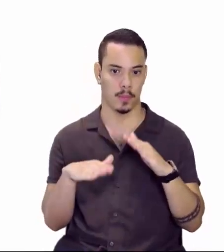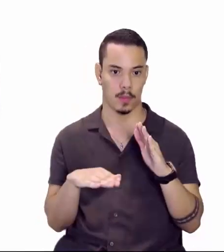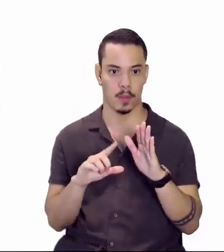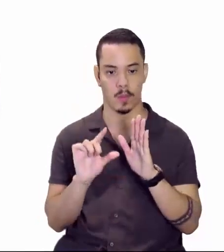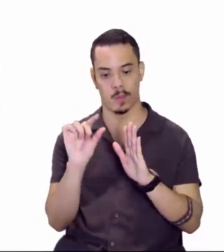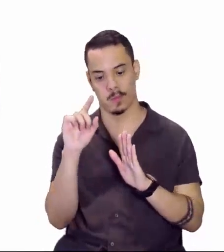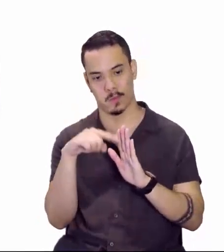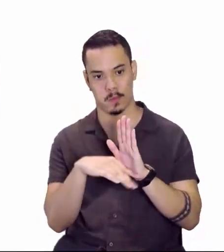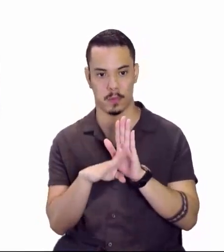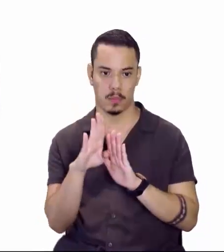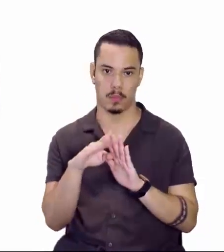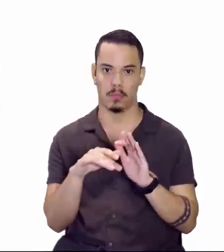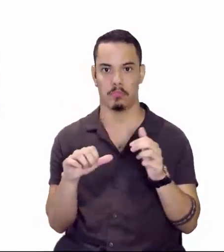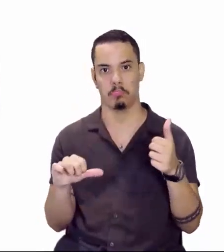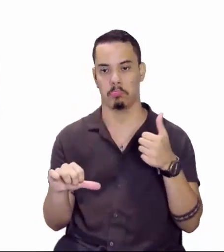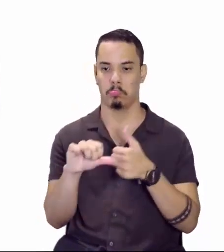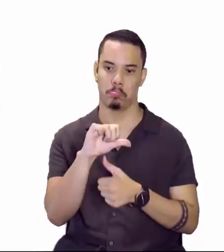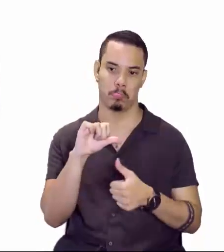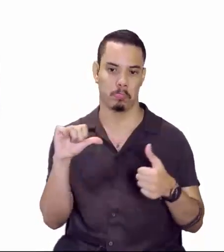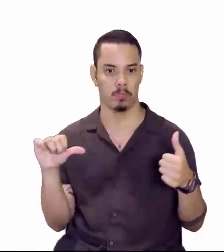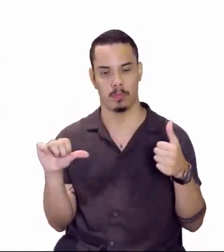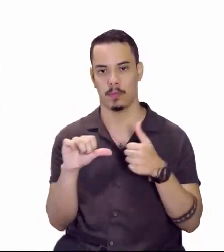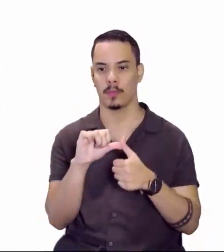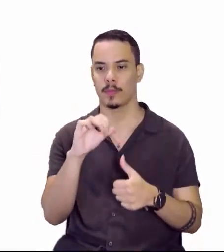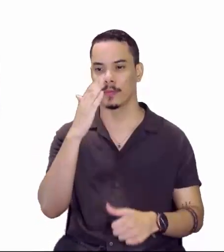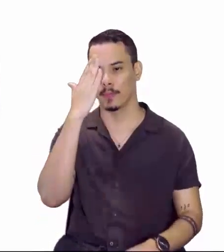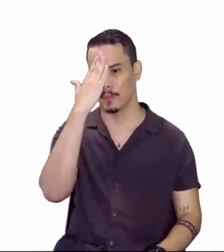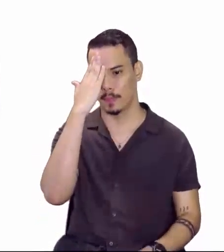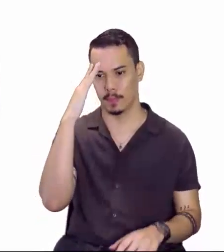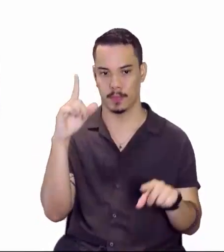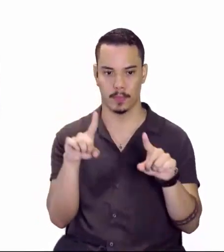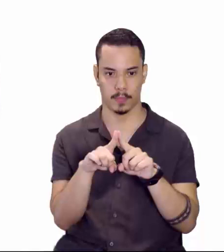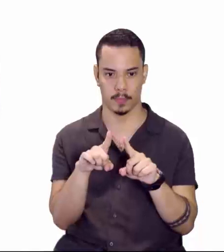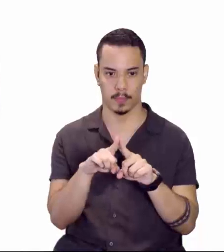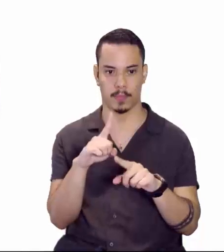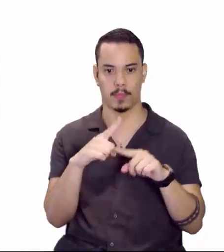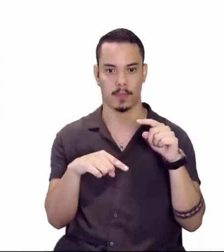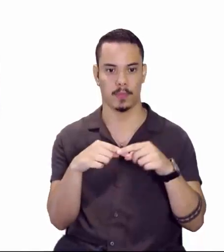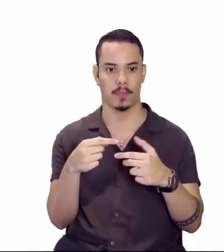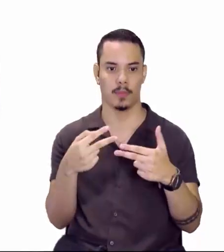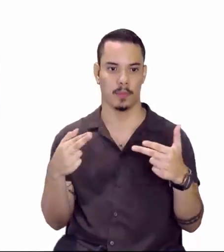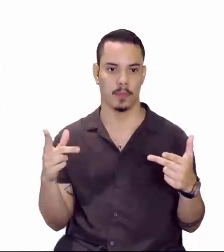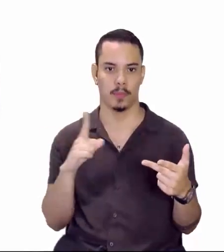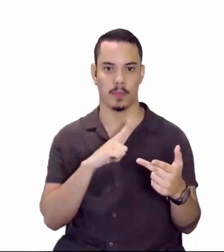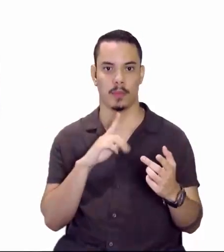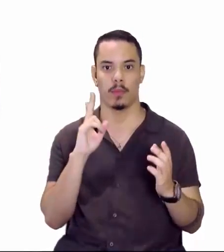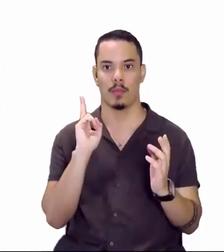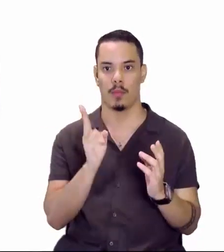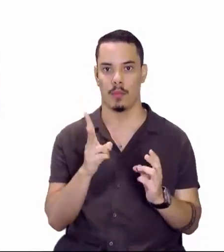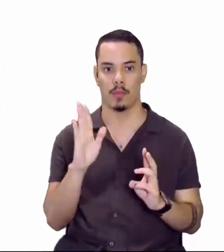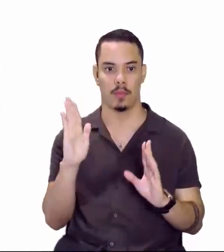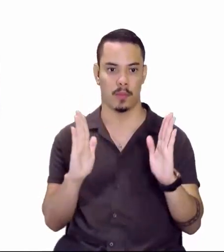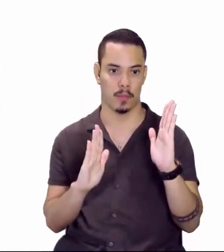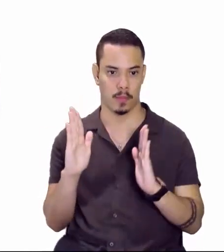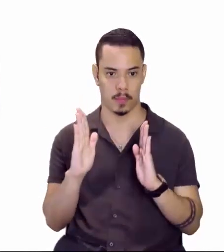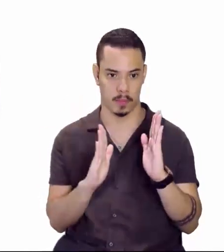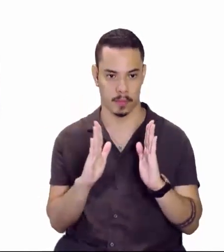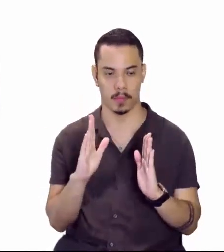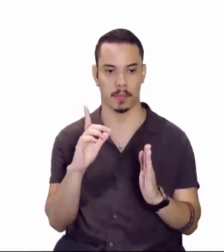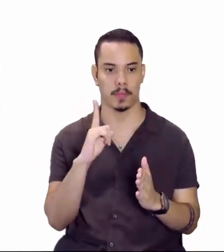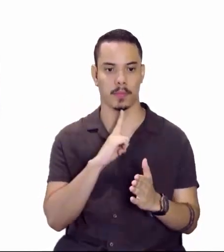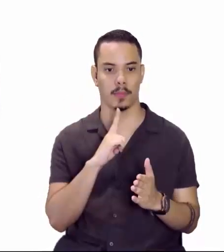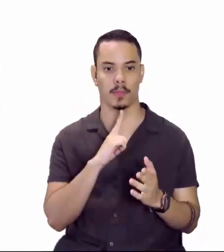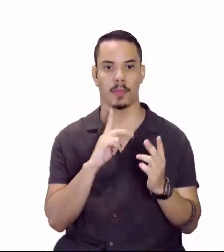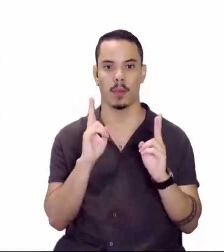e vice-versa. Sabendo também que os elementos que ocupam o mesmo período, eles estão no